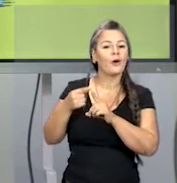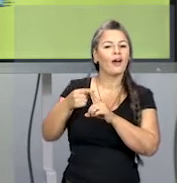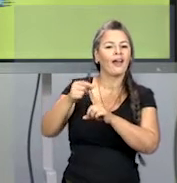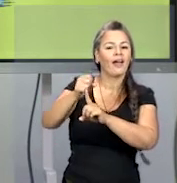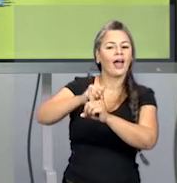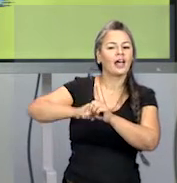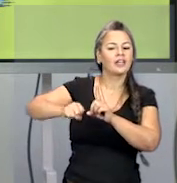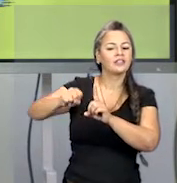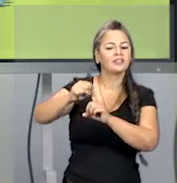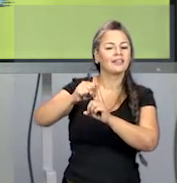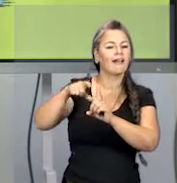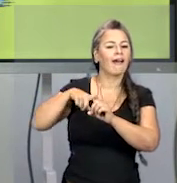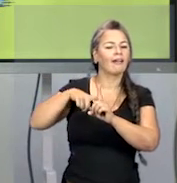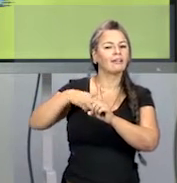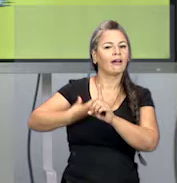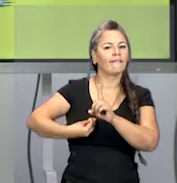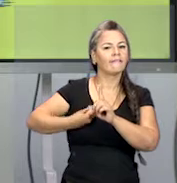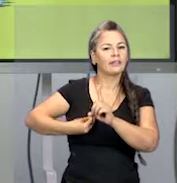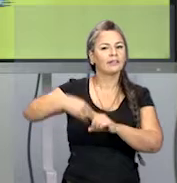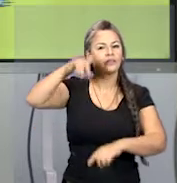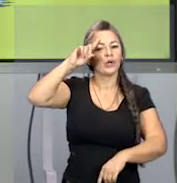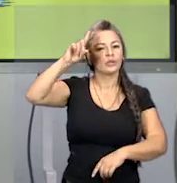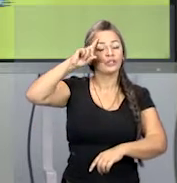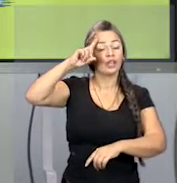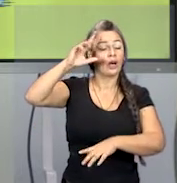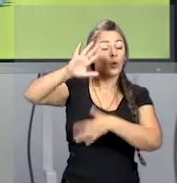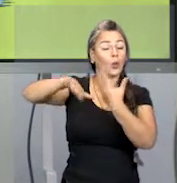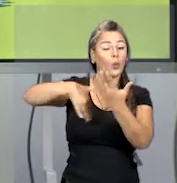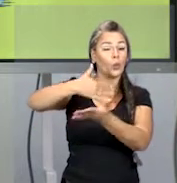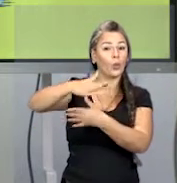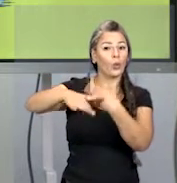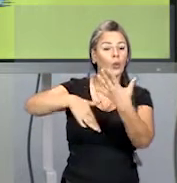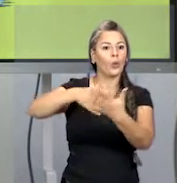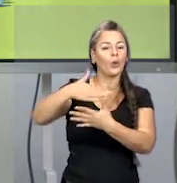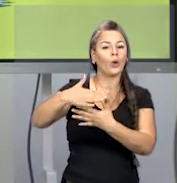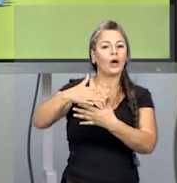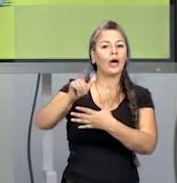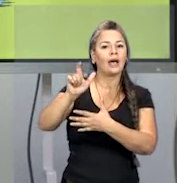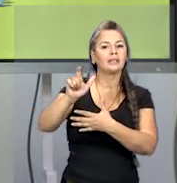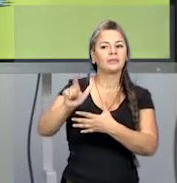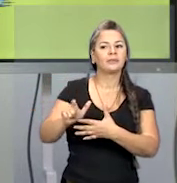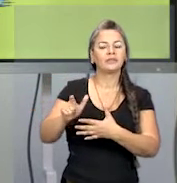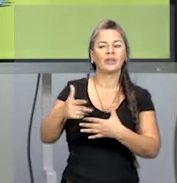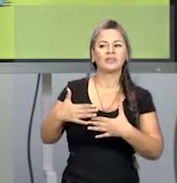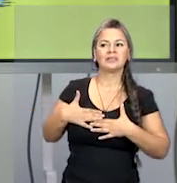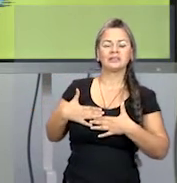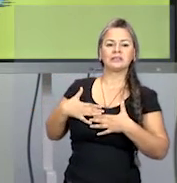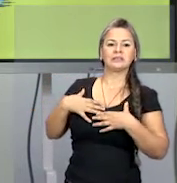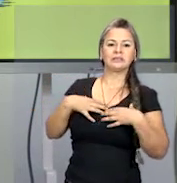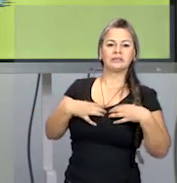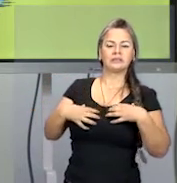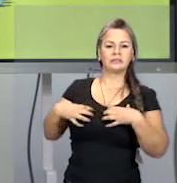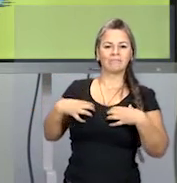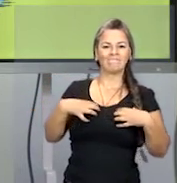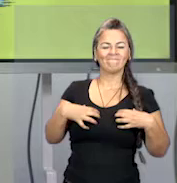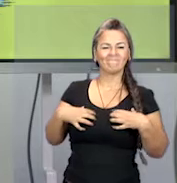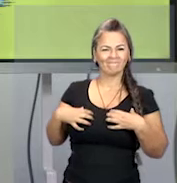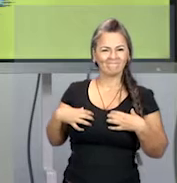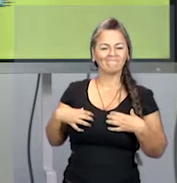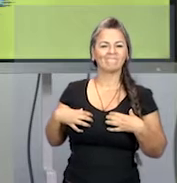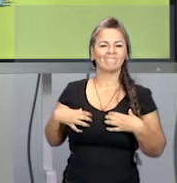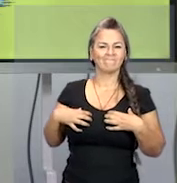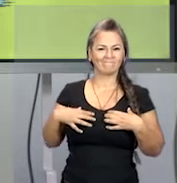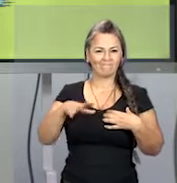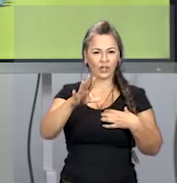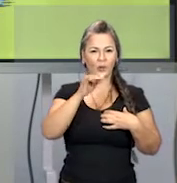E muitas acabam não sabendo lidar com essa dinâmica, que nós podemos falar da cidade grande, por meio